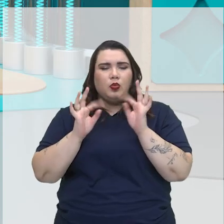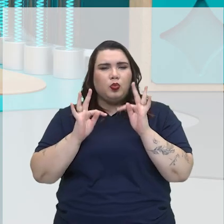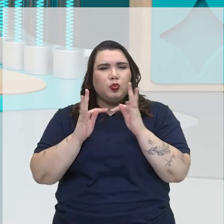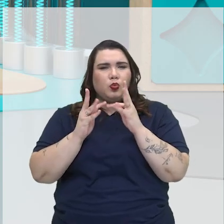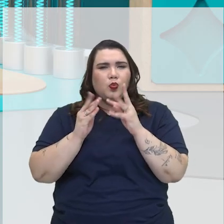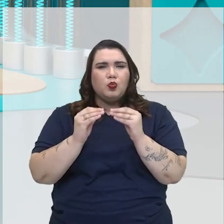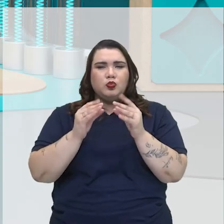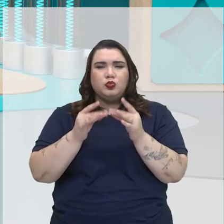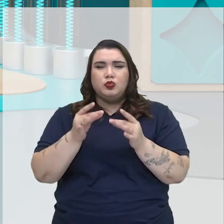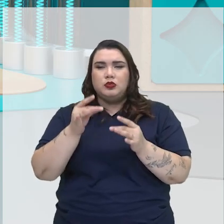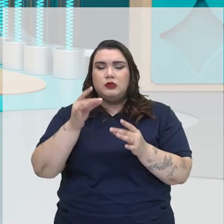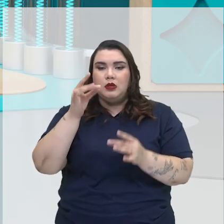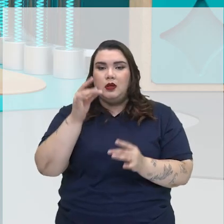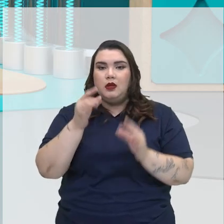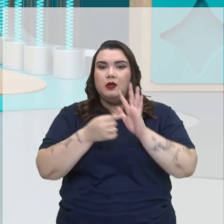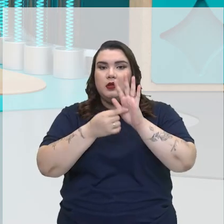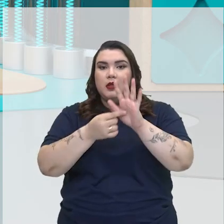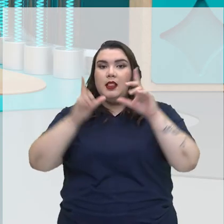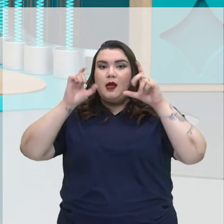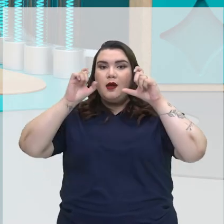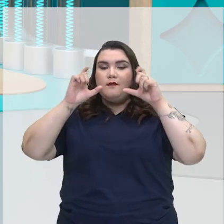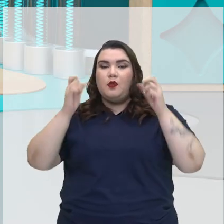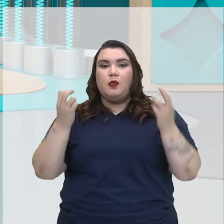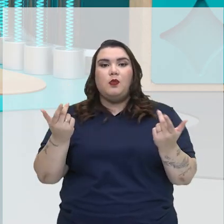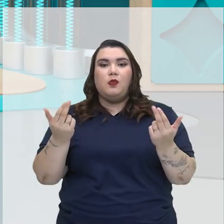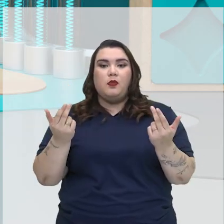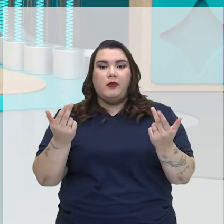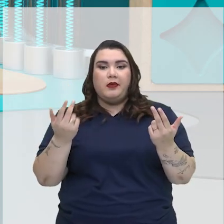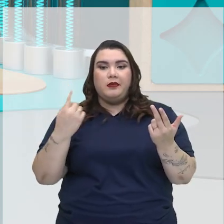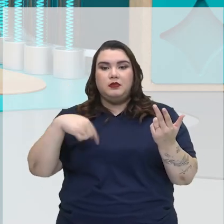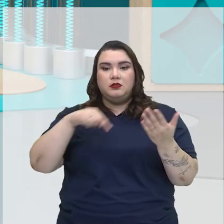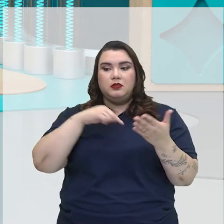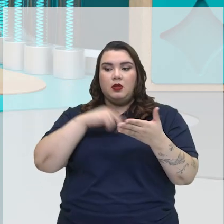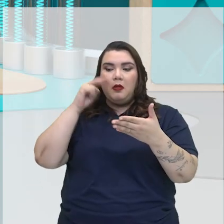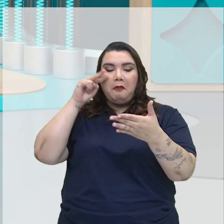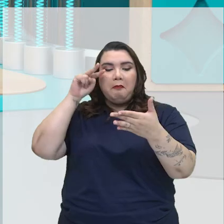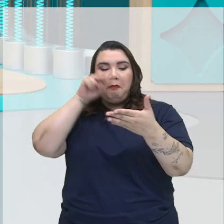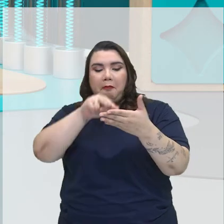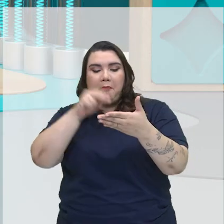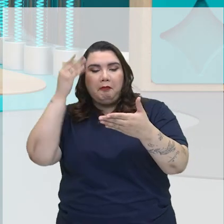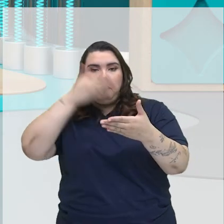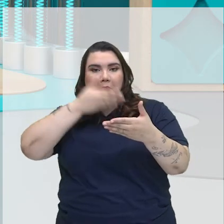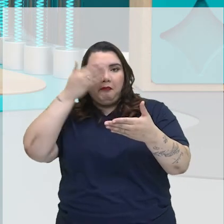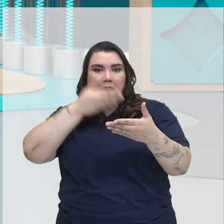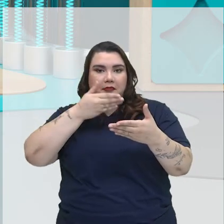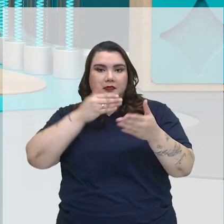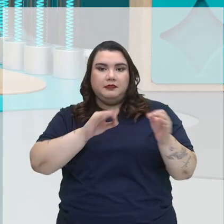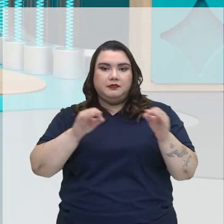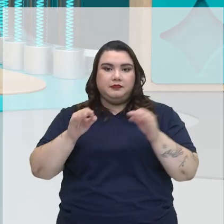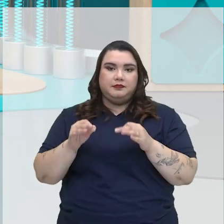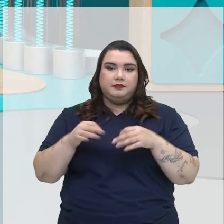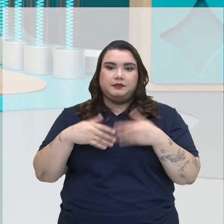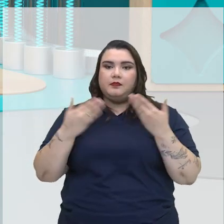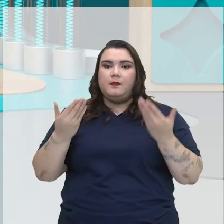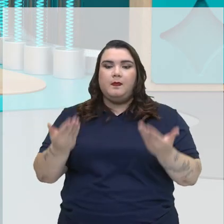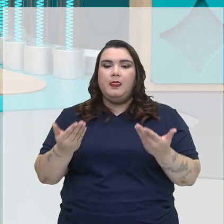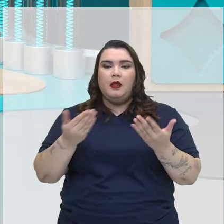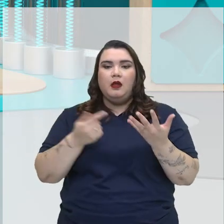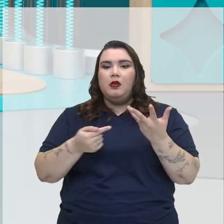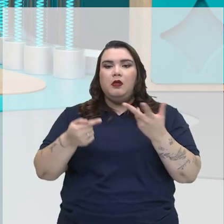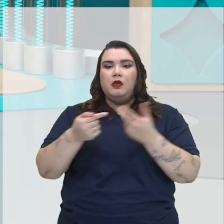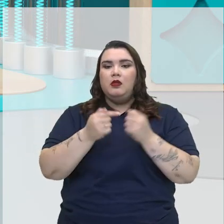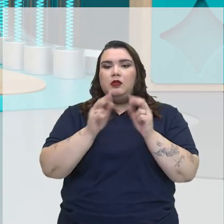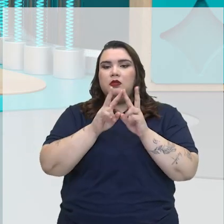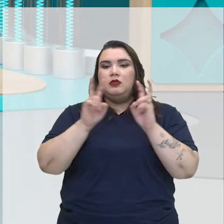mínimos detalhes presentes na fotografia, que a olho nu poderiam passar despercebidos. E assim, quais são os